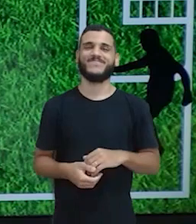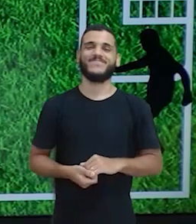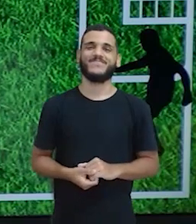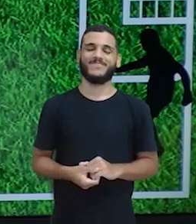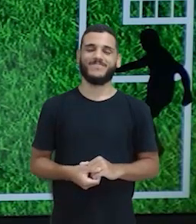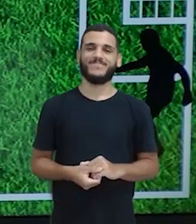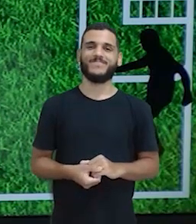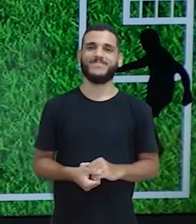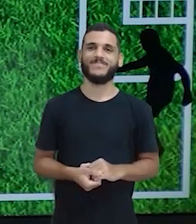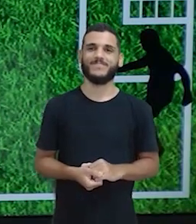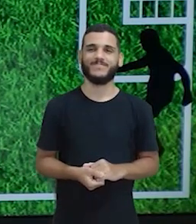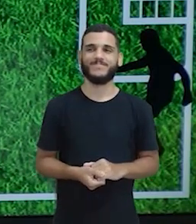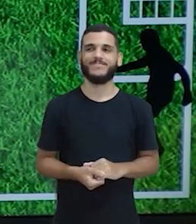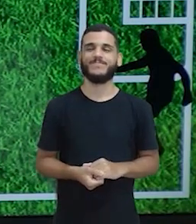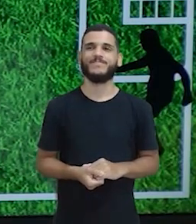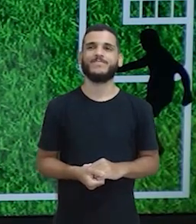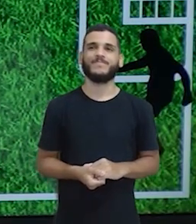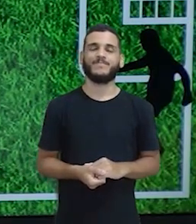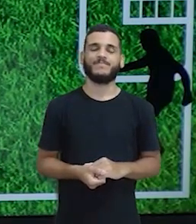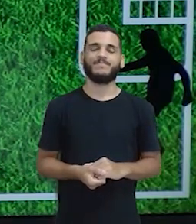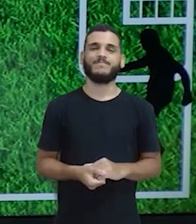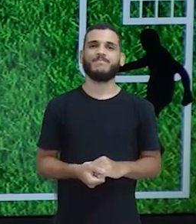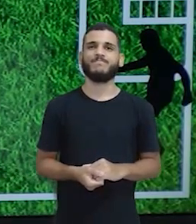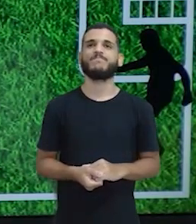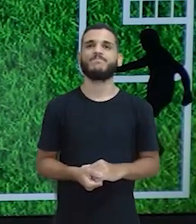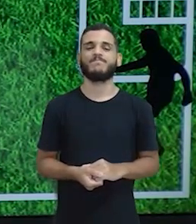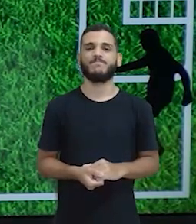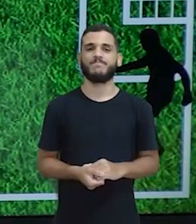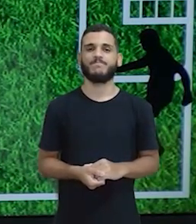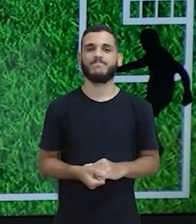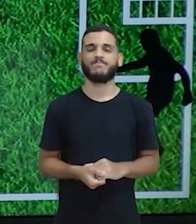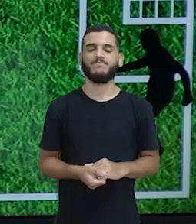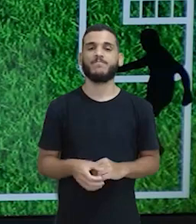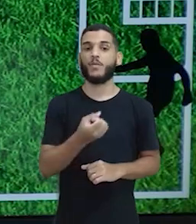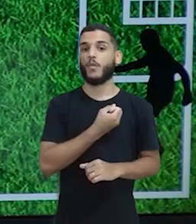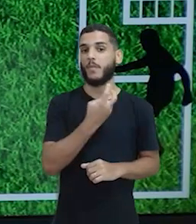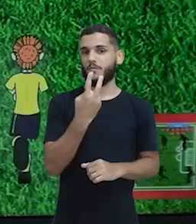agora vamos para o top de Ricardinho vou escolher aqui o número dois